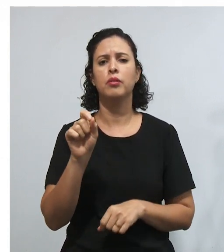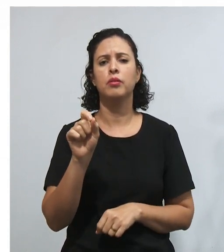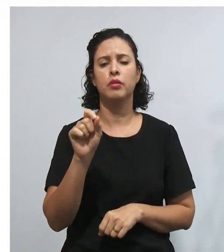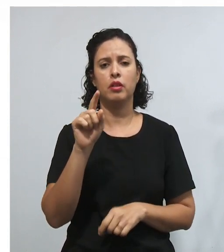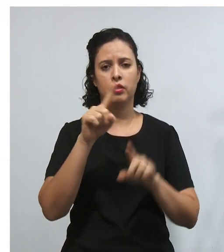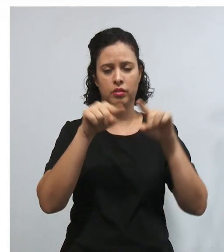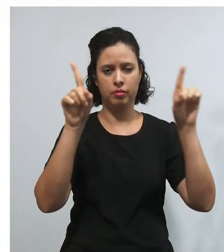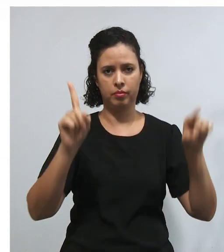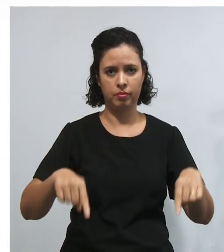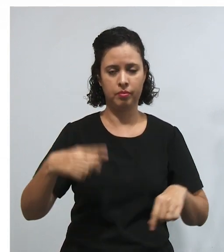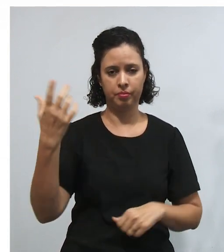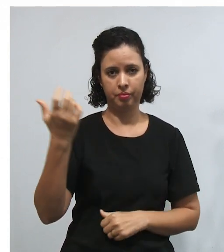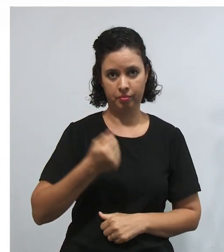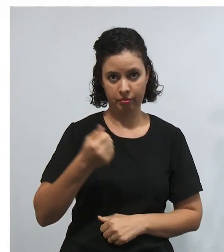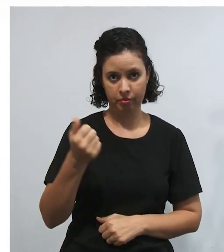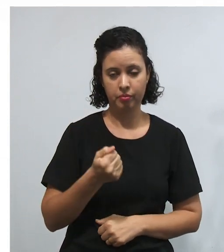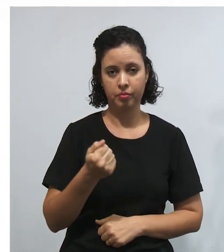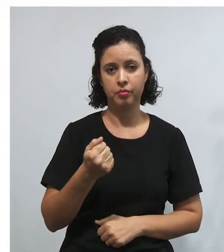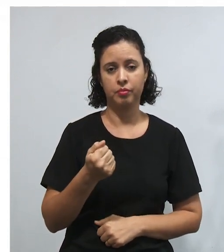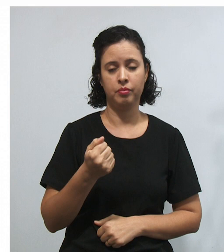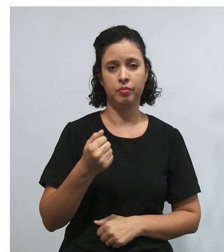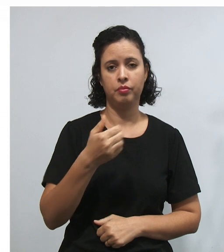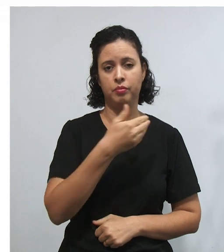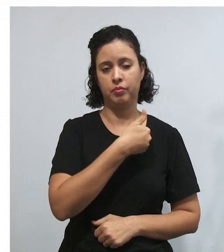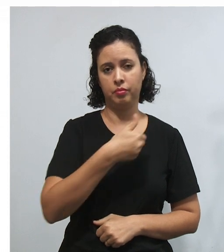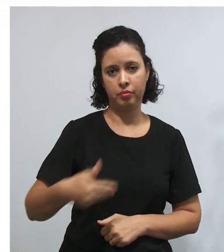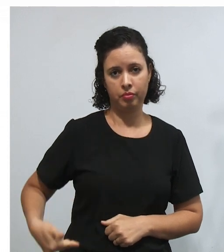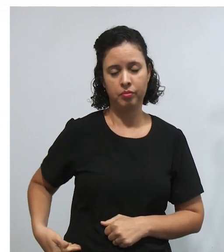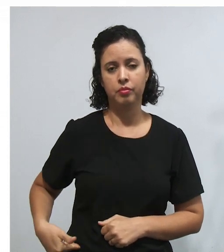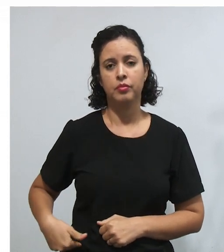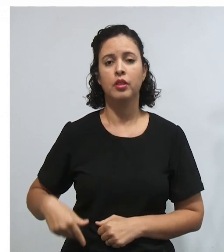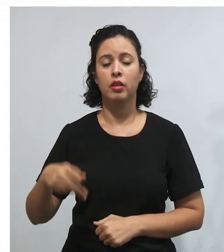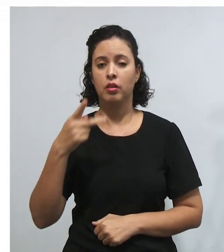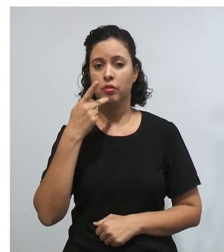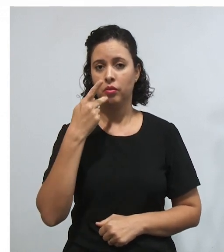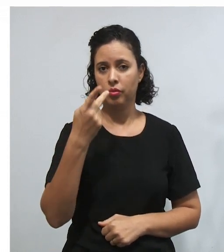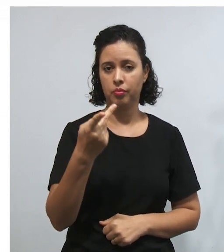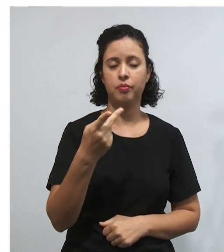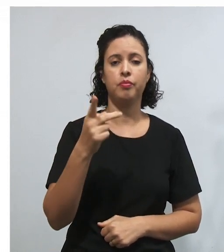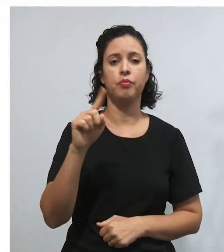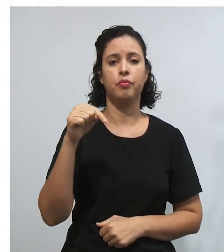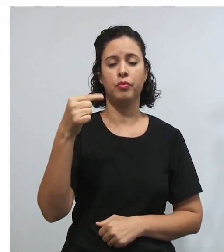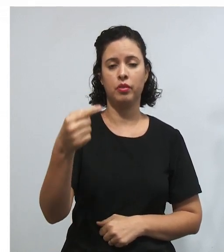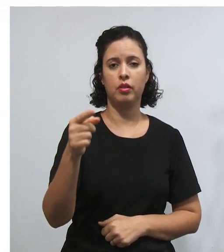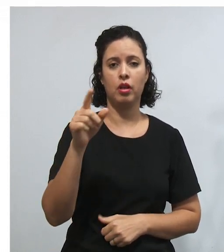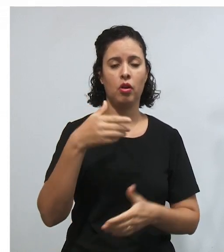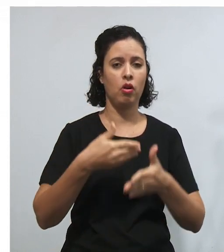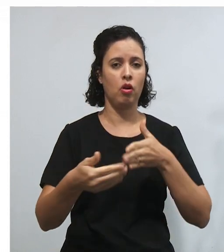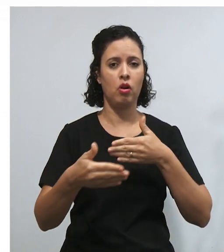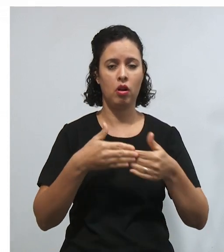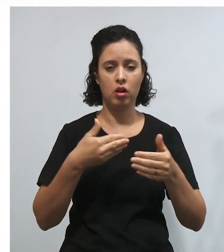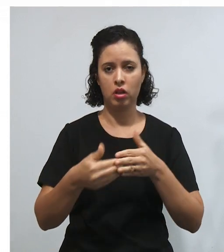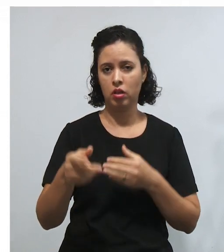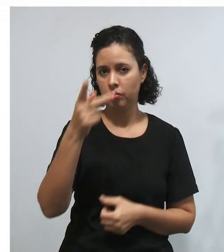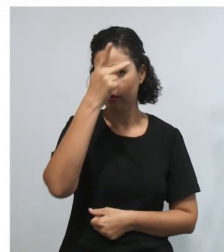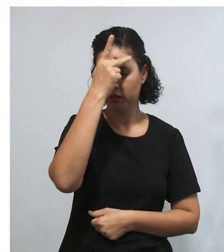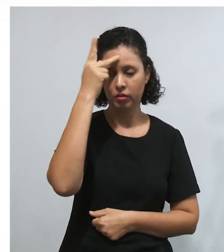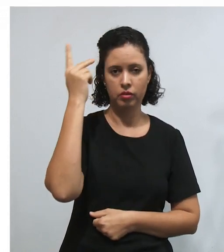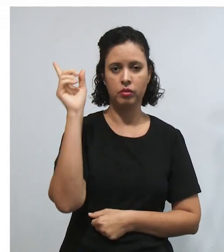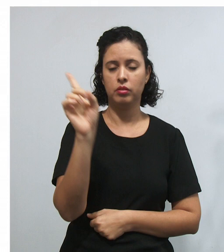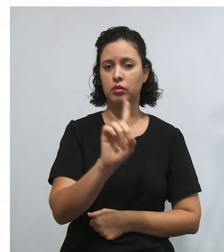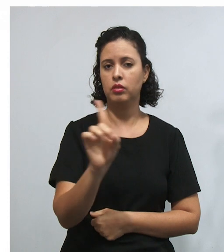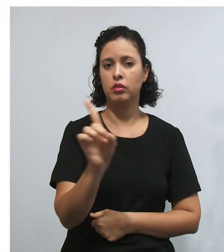referem também a servidores públicos, tá? Essas questões previdenciárias que eu vou conversar com você daqui a pouco, ela não é para qualquer pessoa,